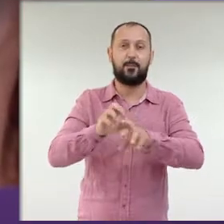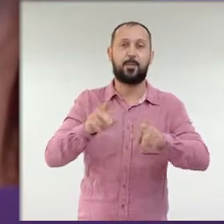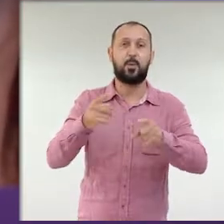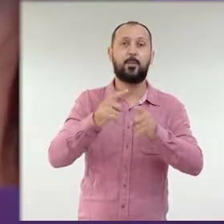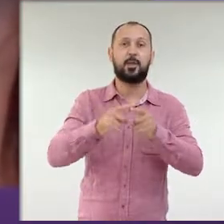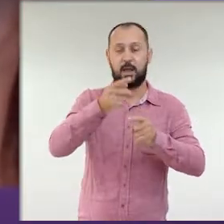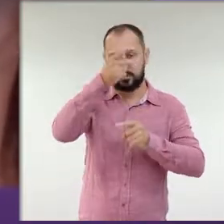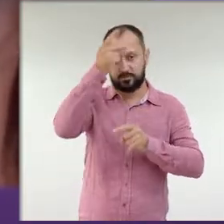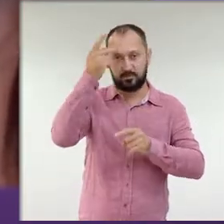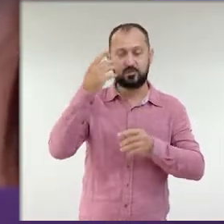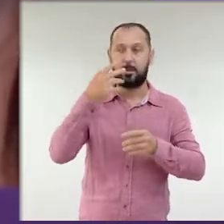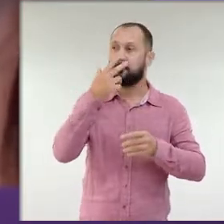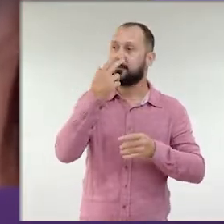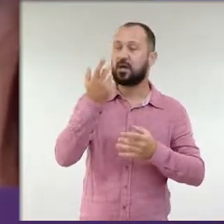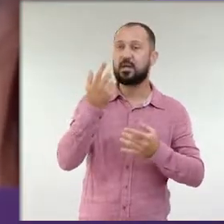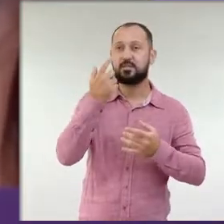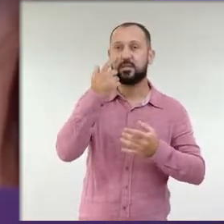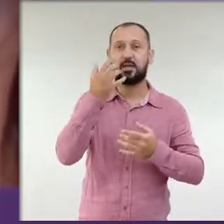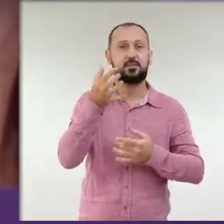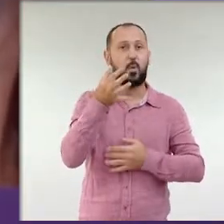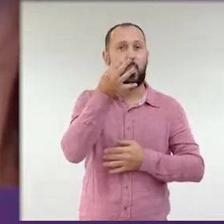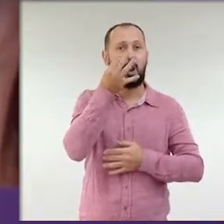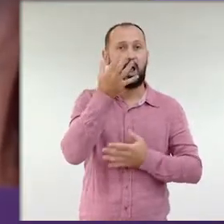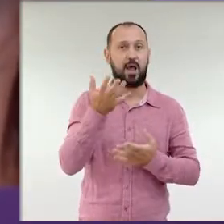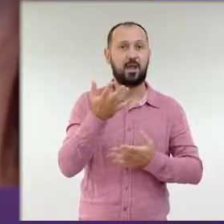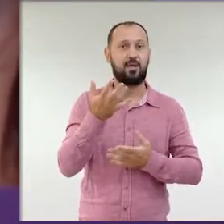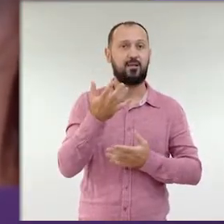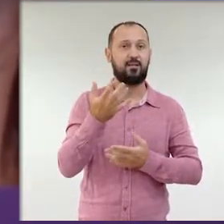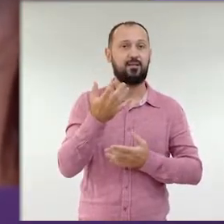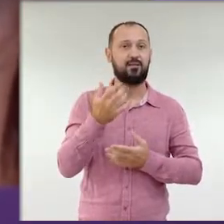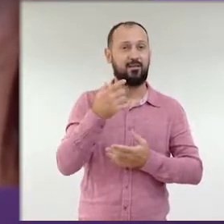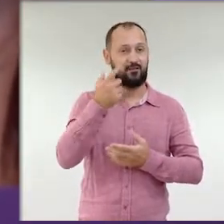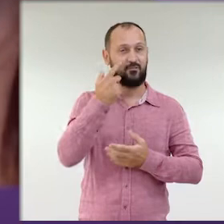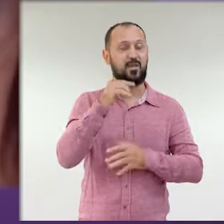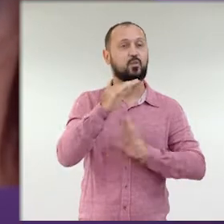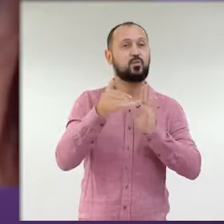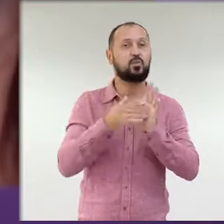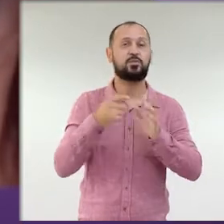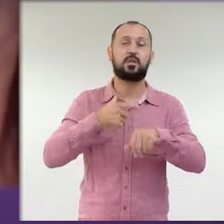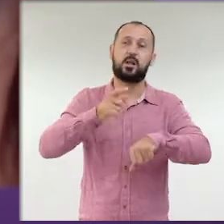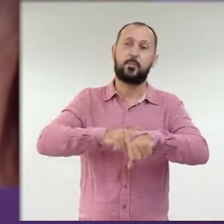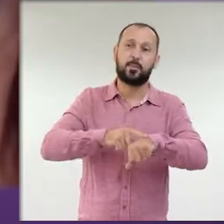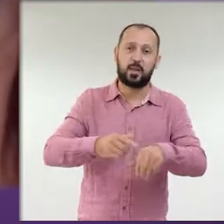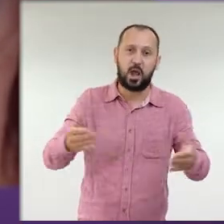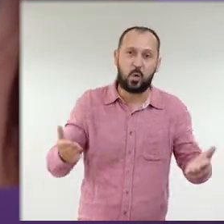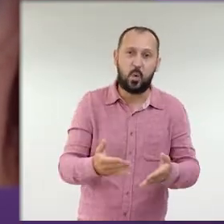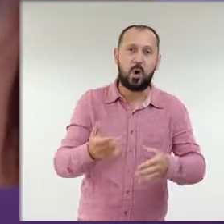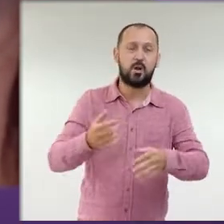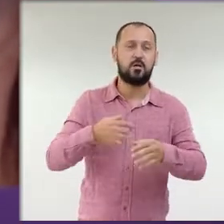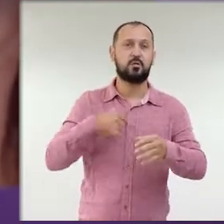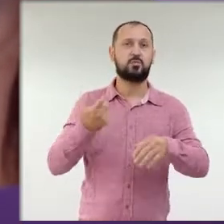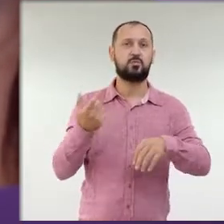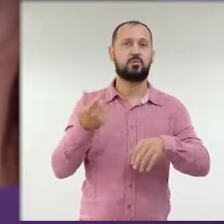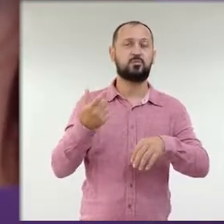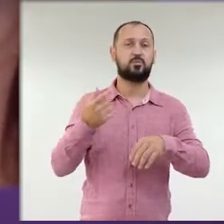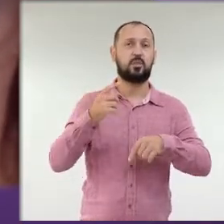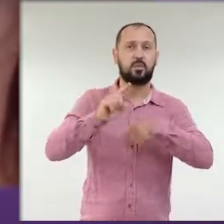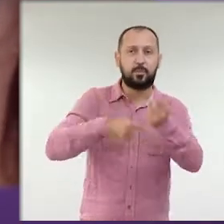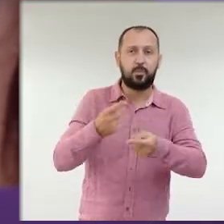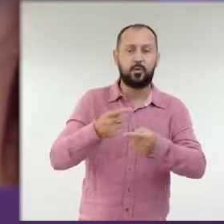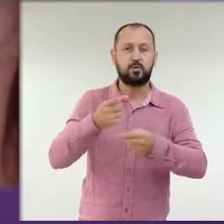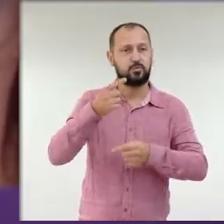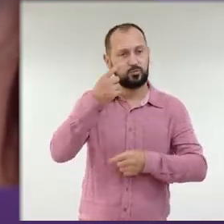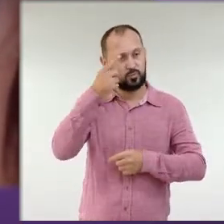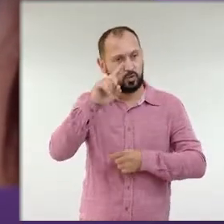pessoas estão online de uma forma ou de outra e conseguem acompanhar as ações, se não naquele momento da transmissão, de repente